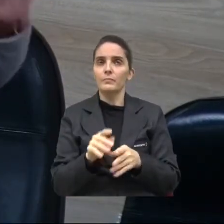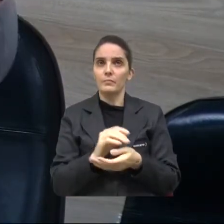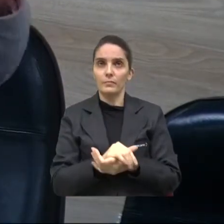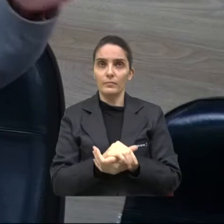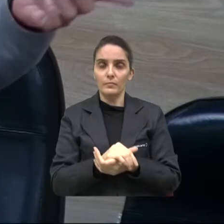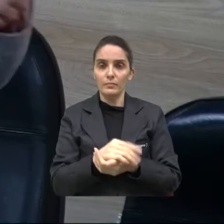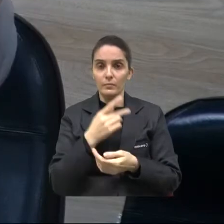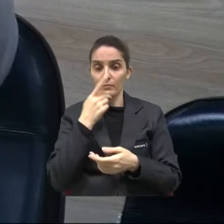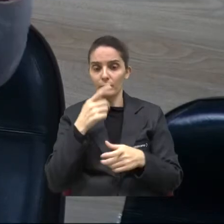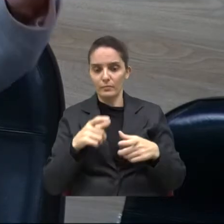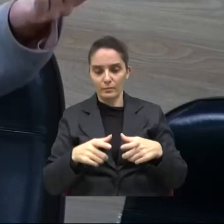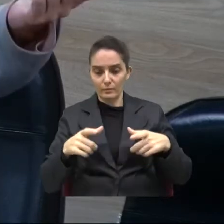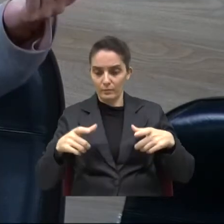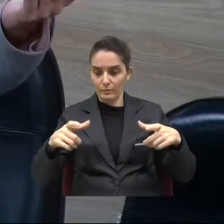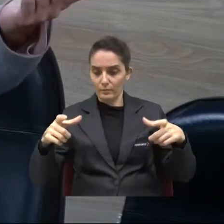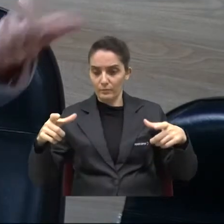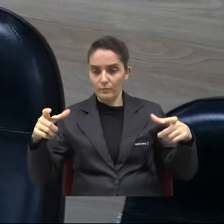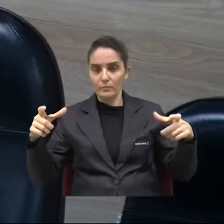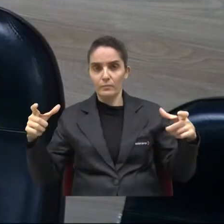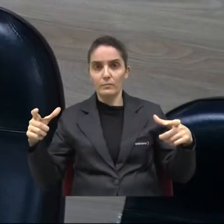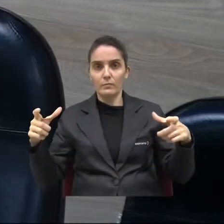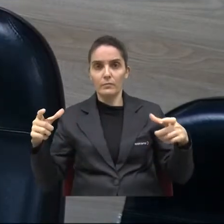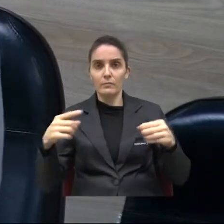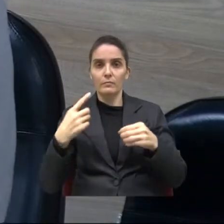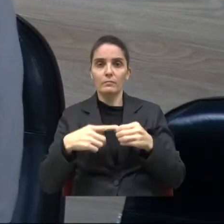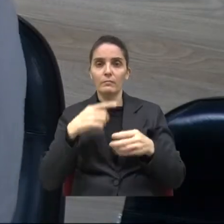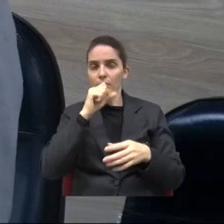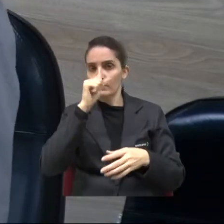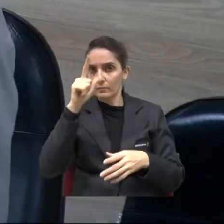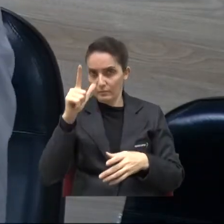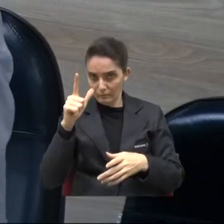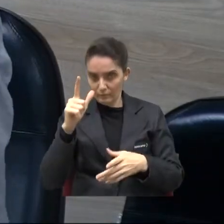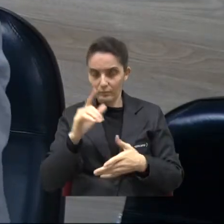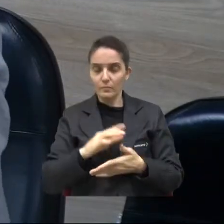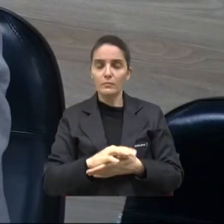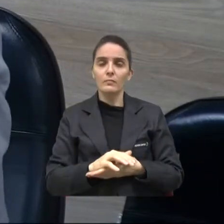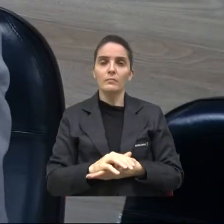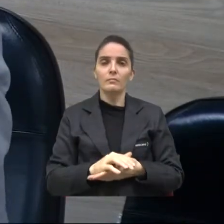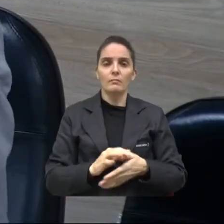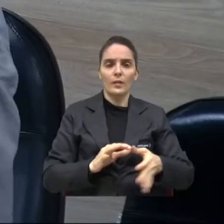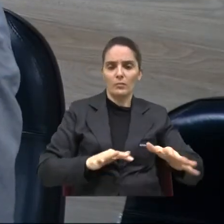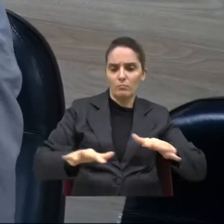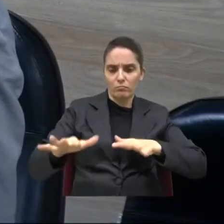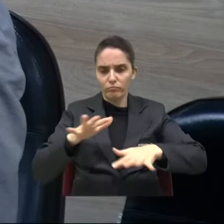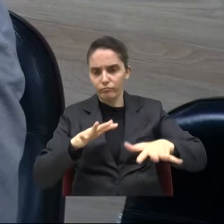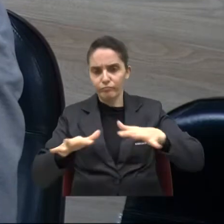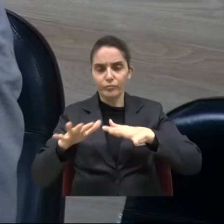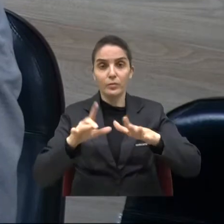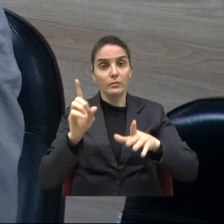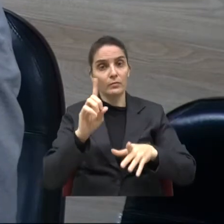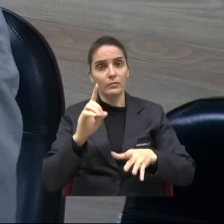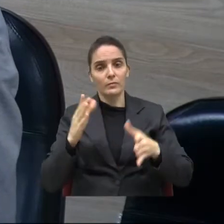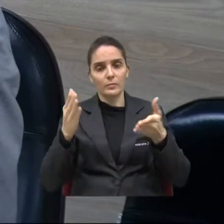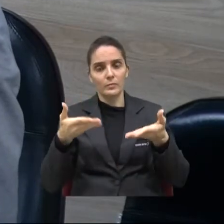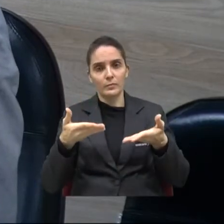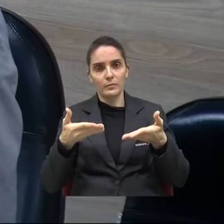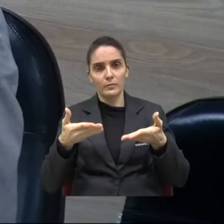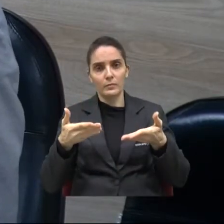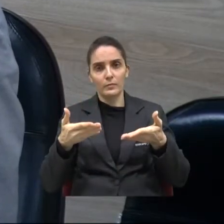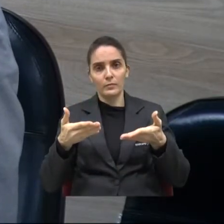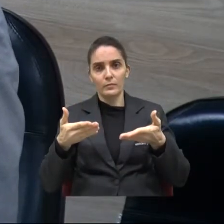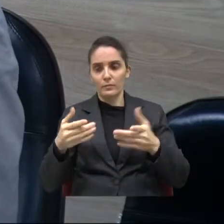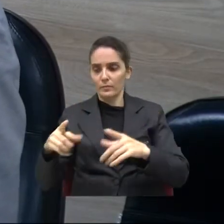do crescimento desordenado da nossa cidade, é exatamente isso. A gente deixa esses bolsões